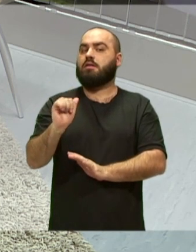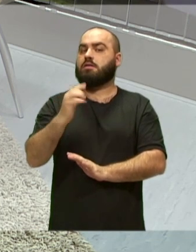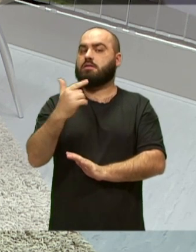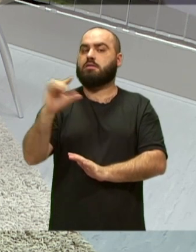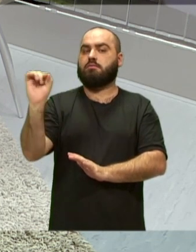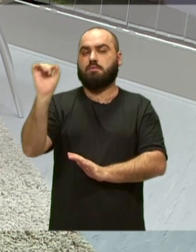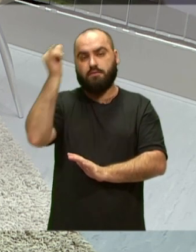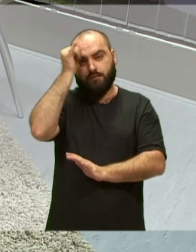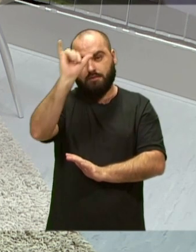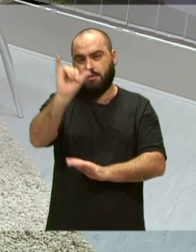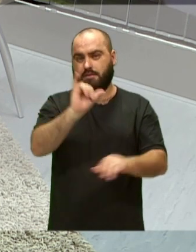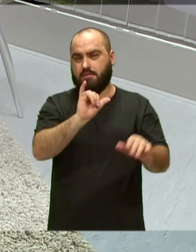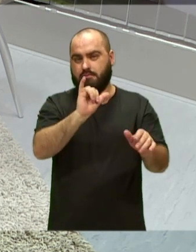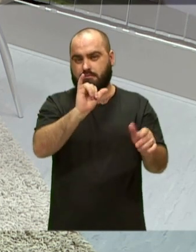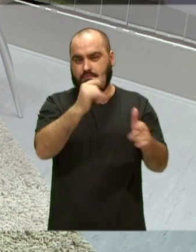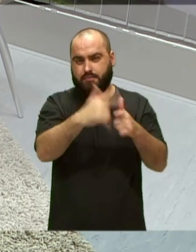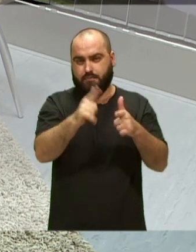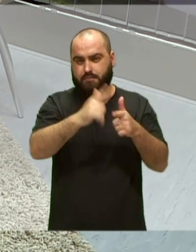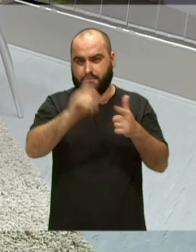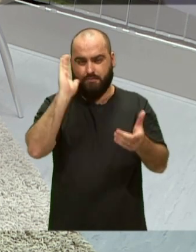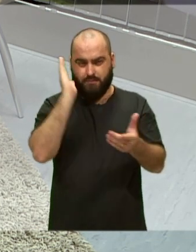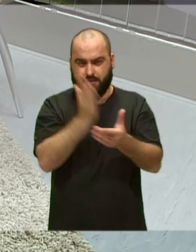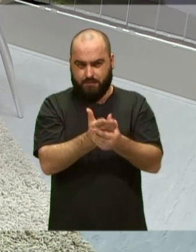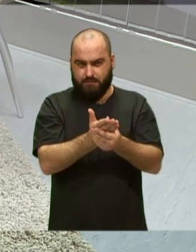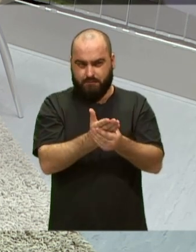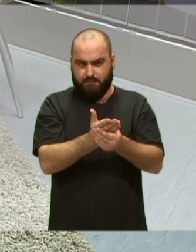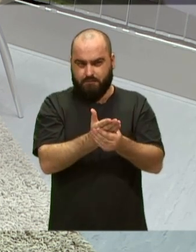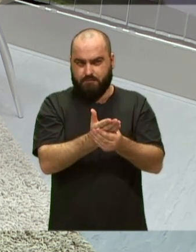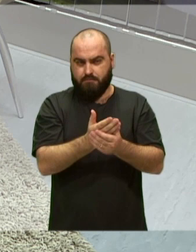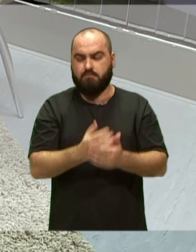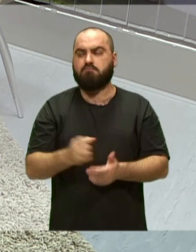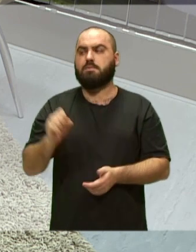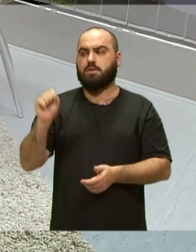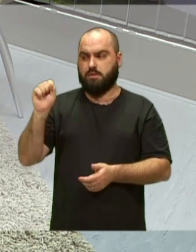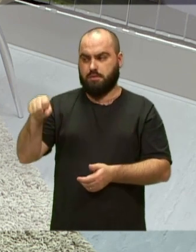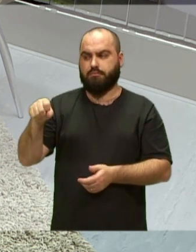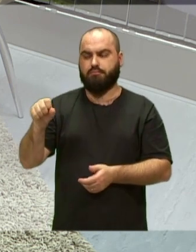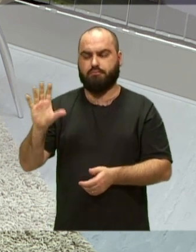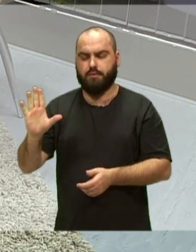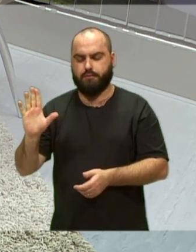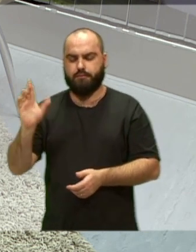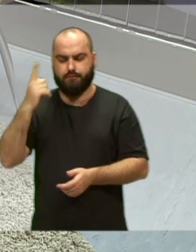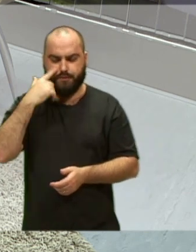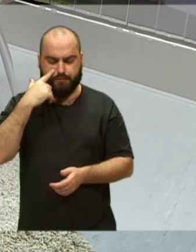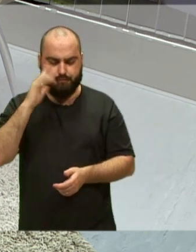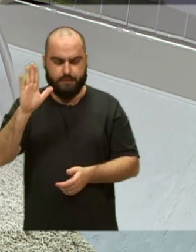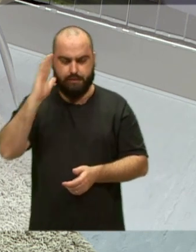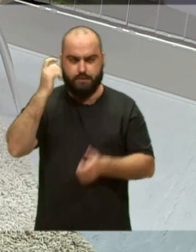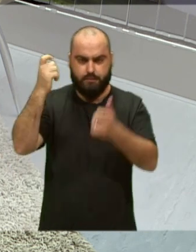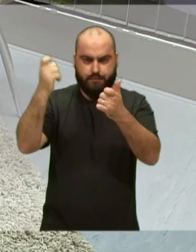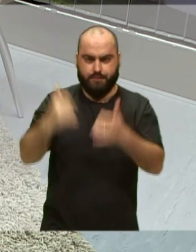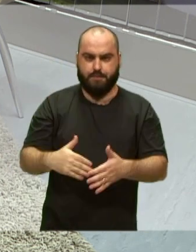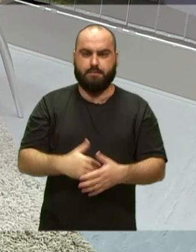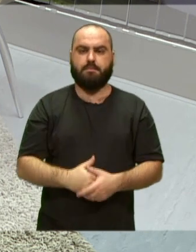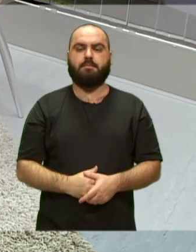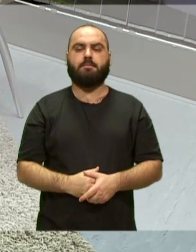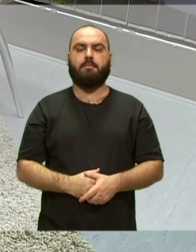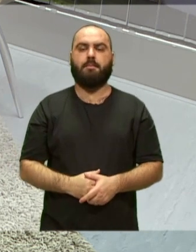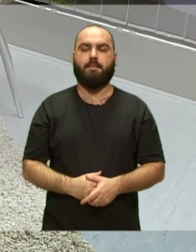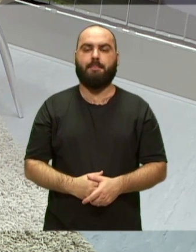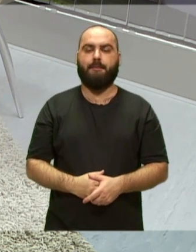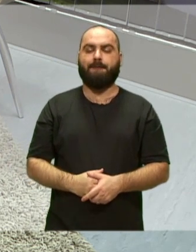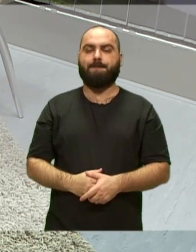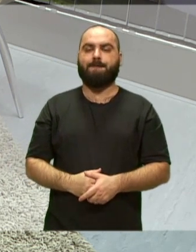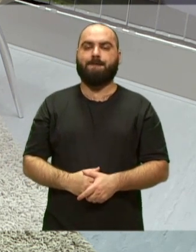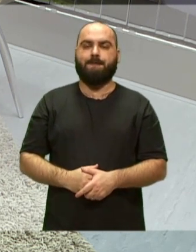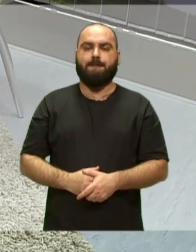insegurança jurídica né exatamente por quê Porque nós queremos assim Maurício para tu entender e para você que nos acompanha entender nós